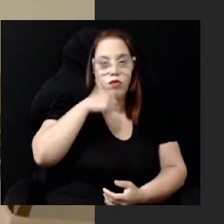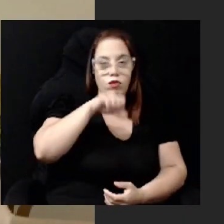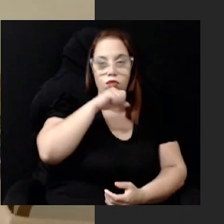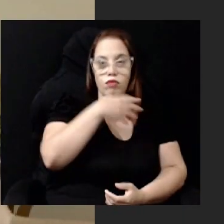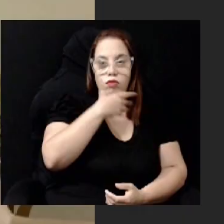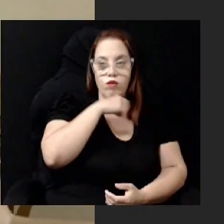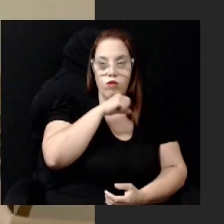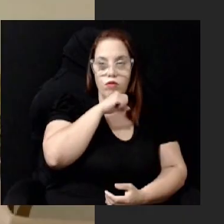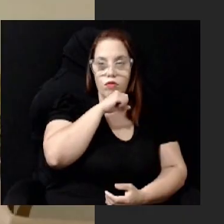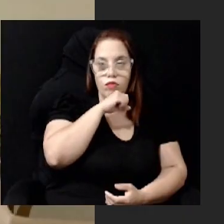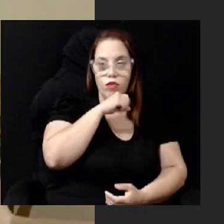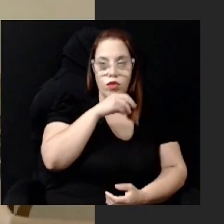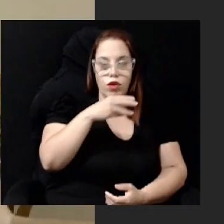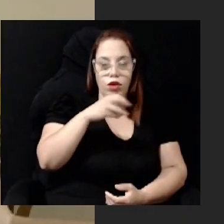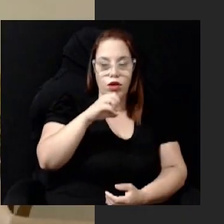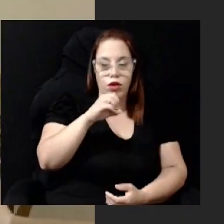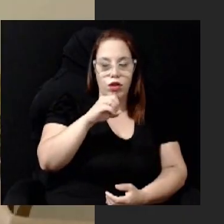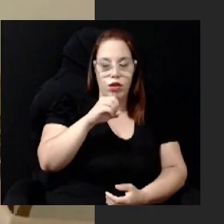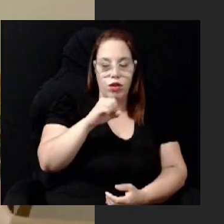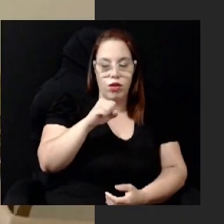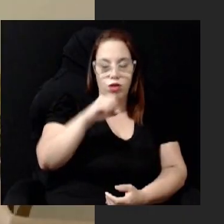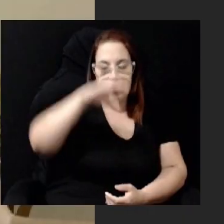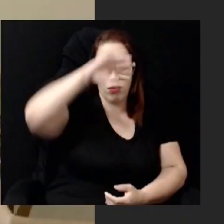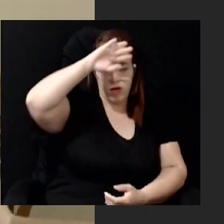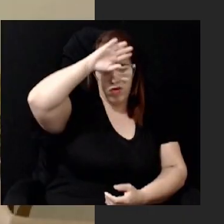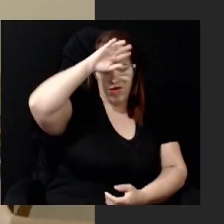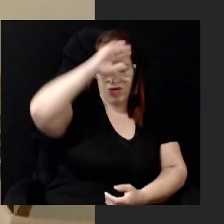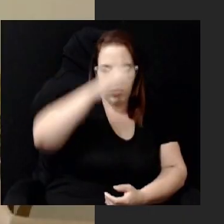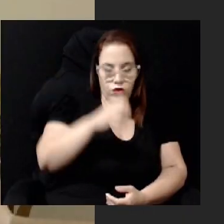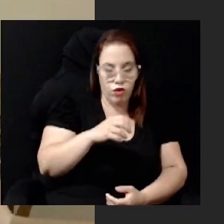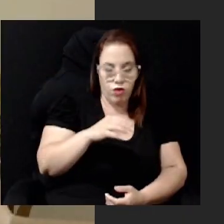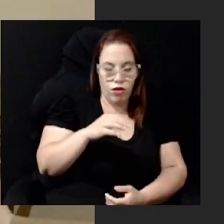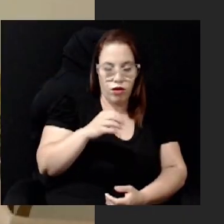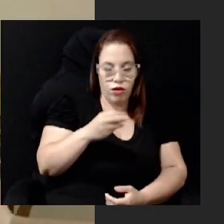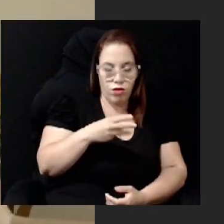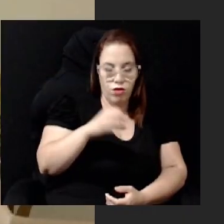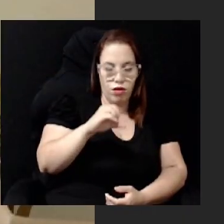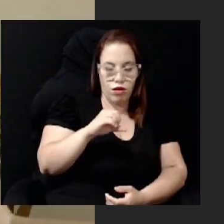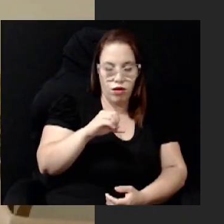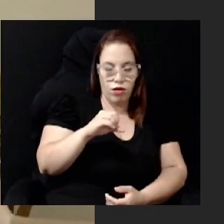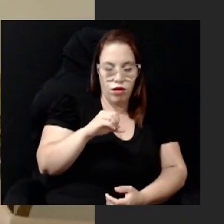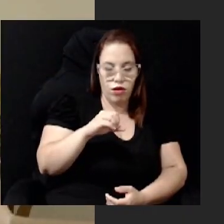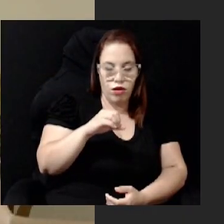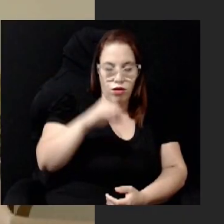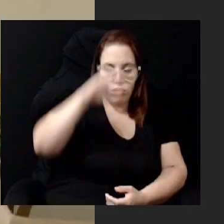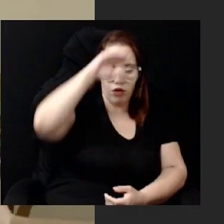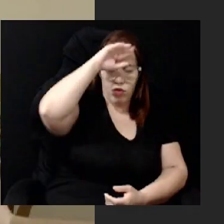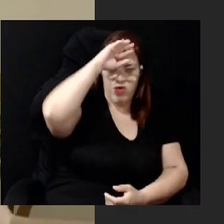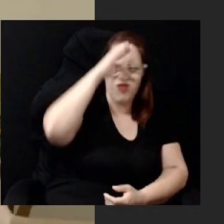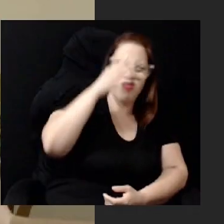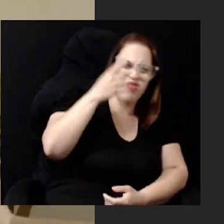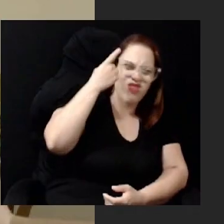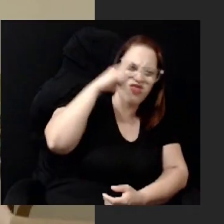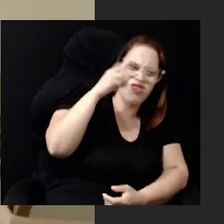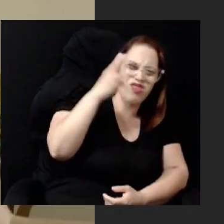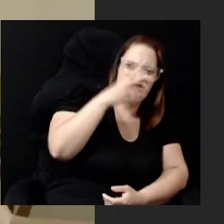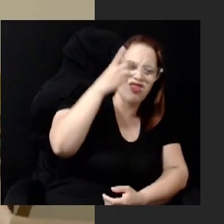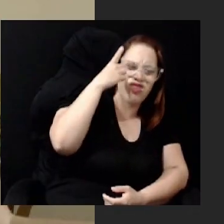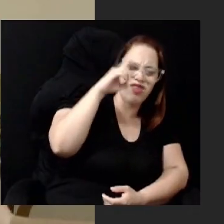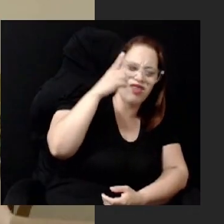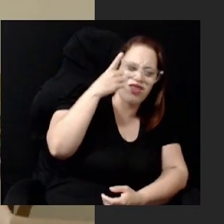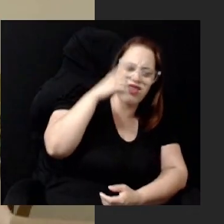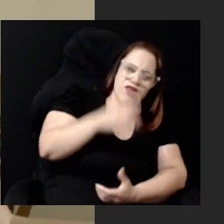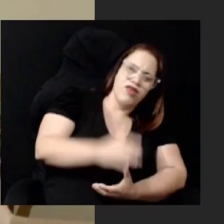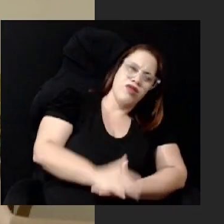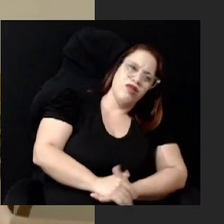casa com 38, 39 graus de febre por mais do que 2, 3 dias. Por mais que você ache que sejam sintomas leves de um